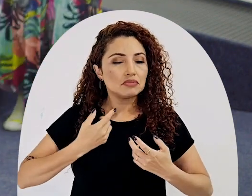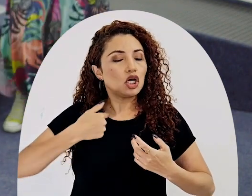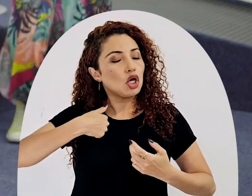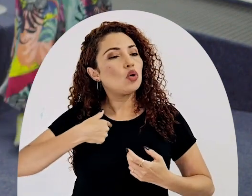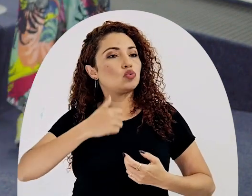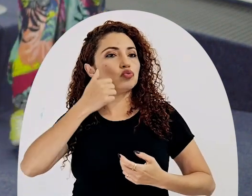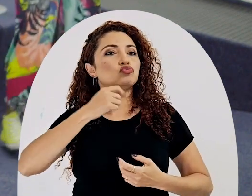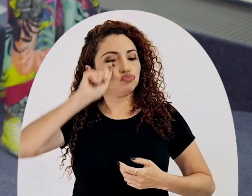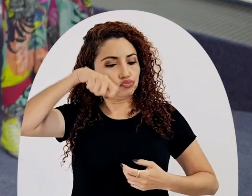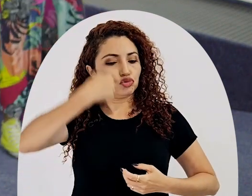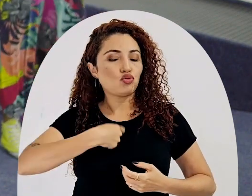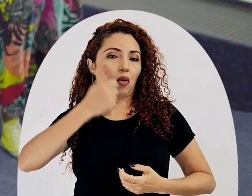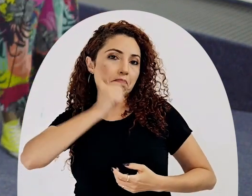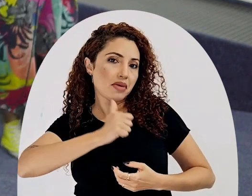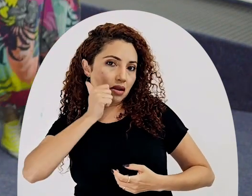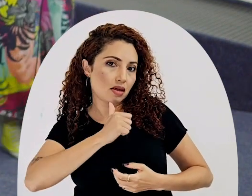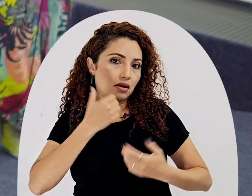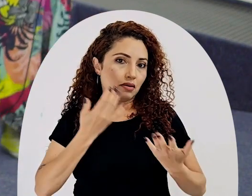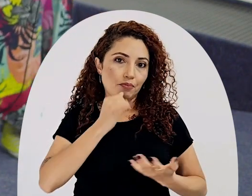né? Como foi a Danúbia.